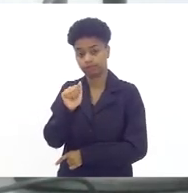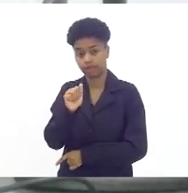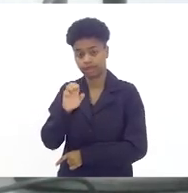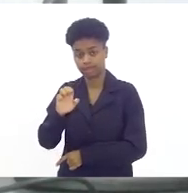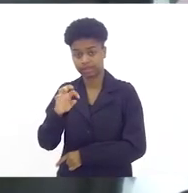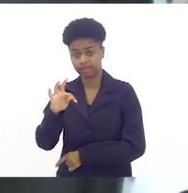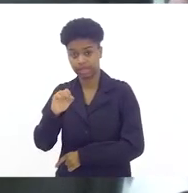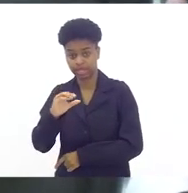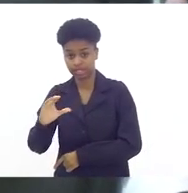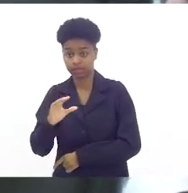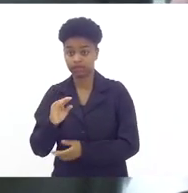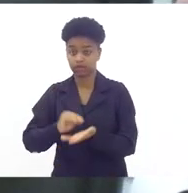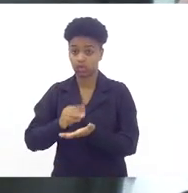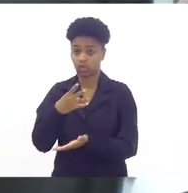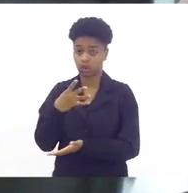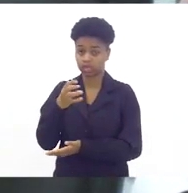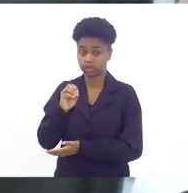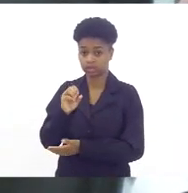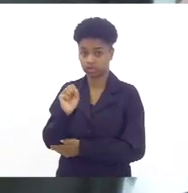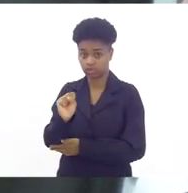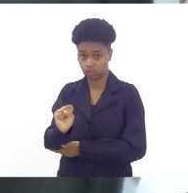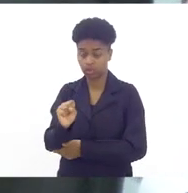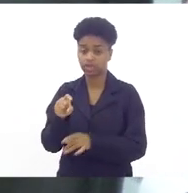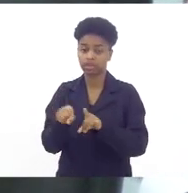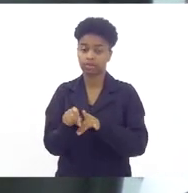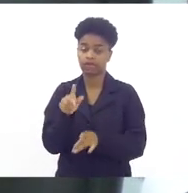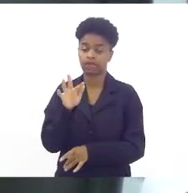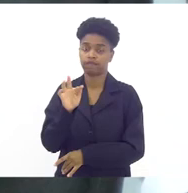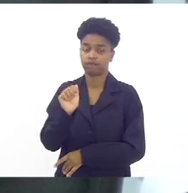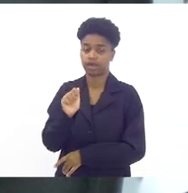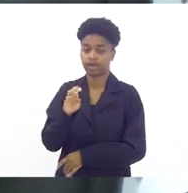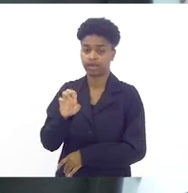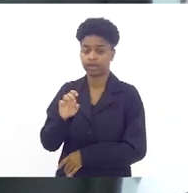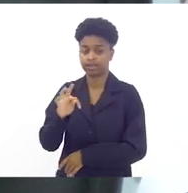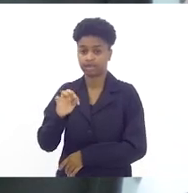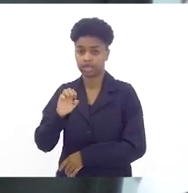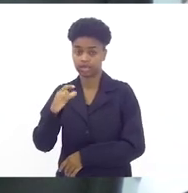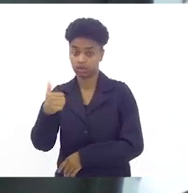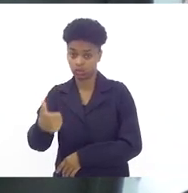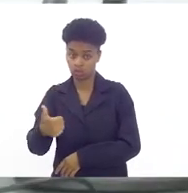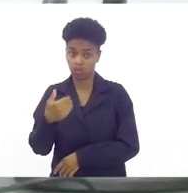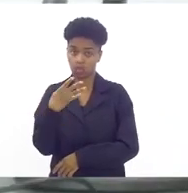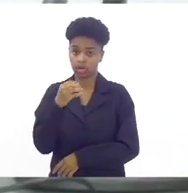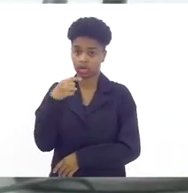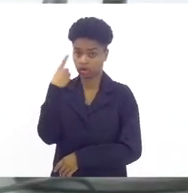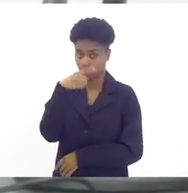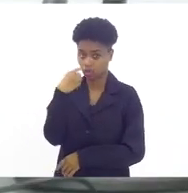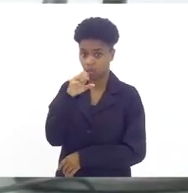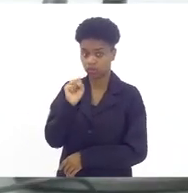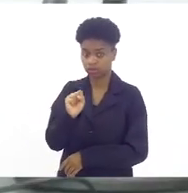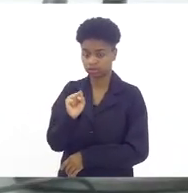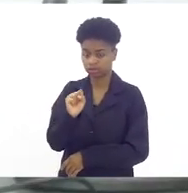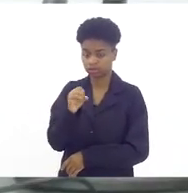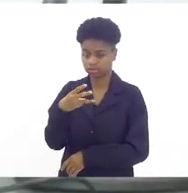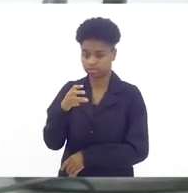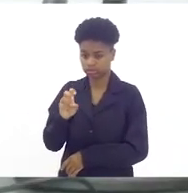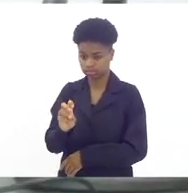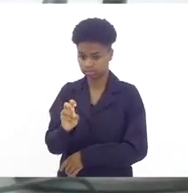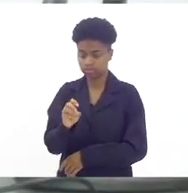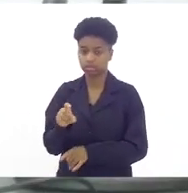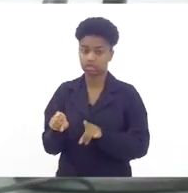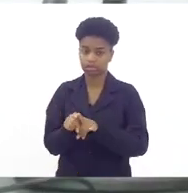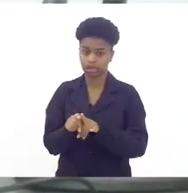408 Professor faetec1 40 horas 855 supervisora Educacional 40